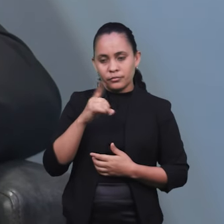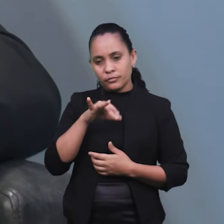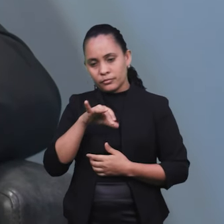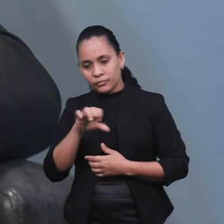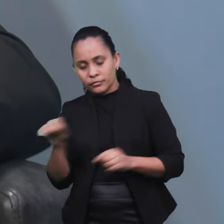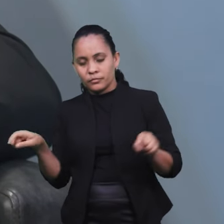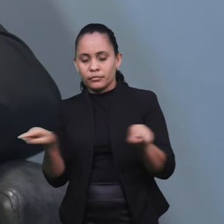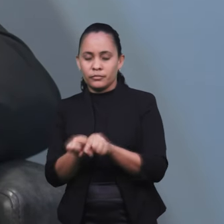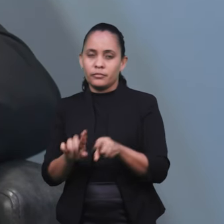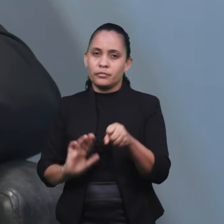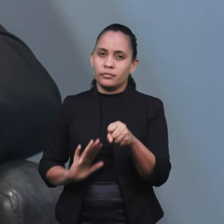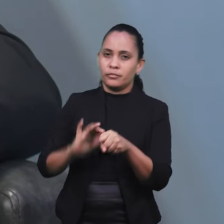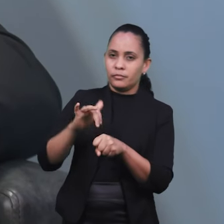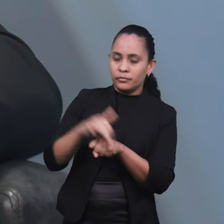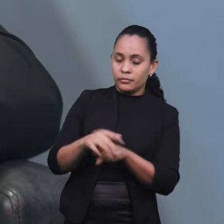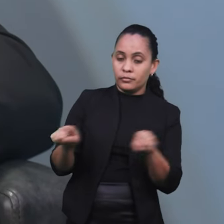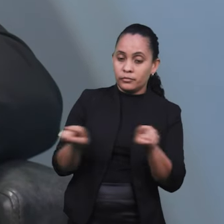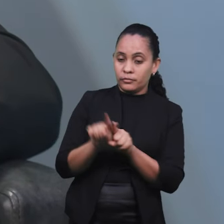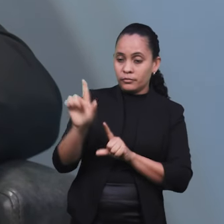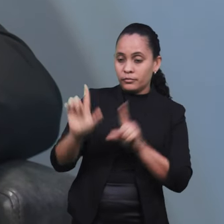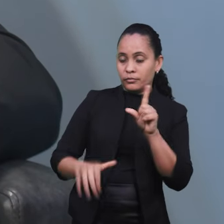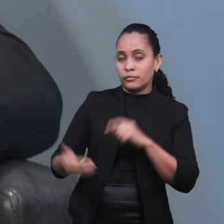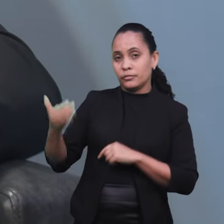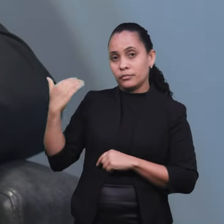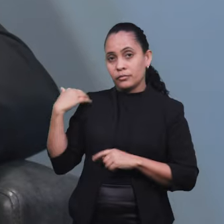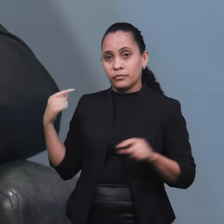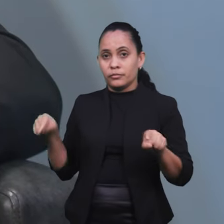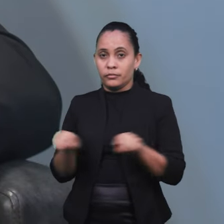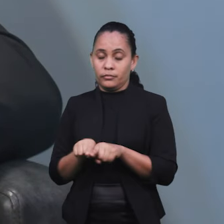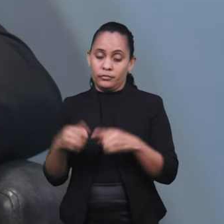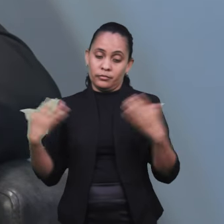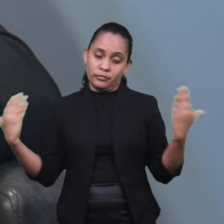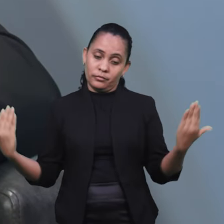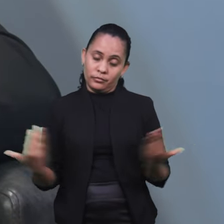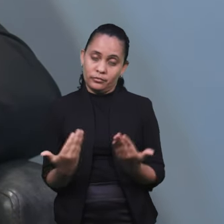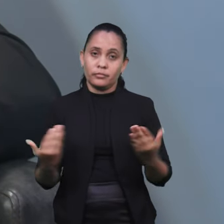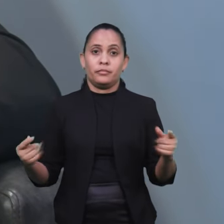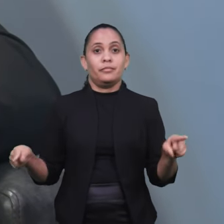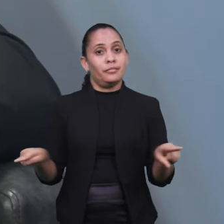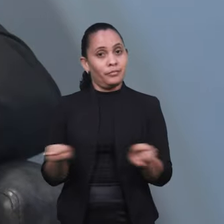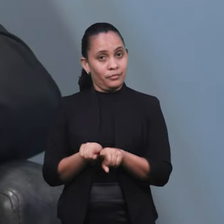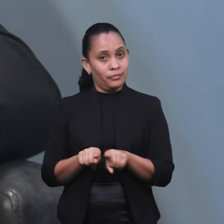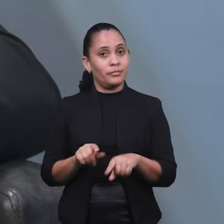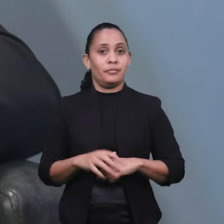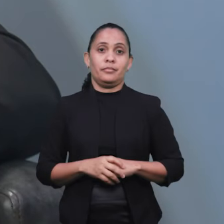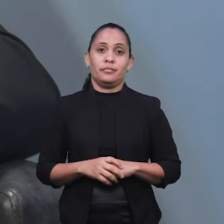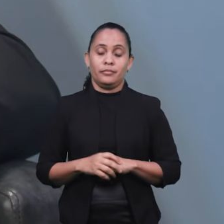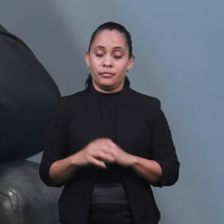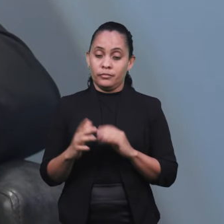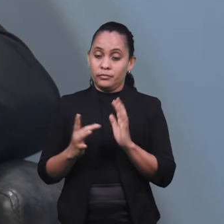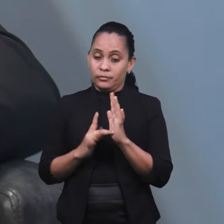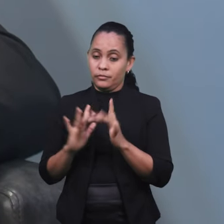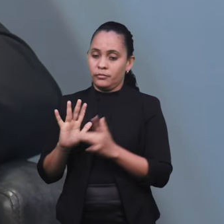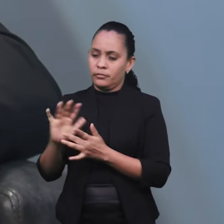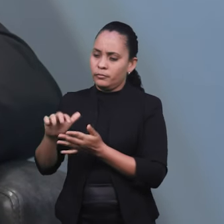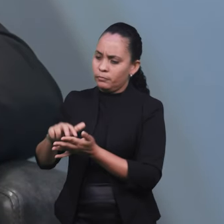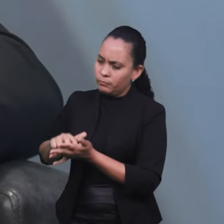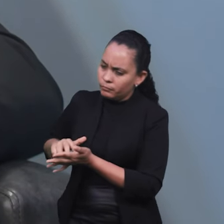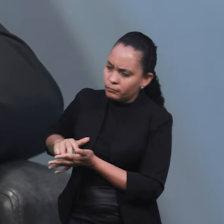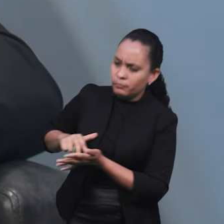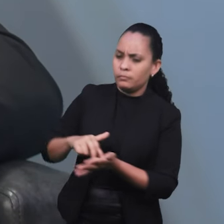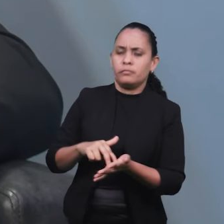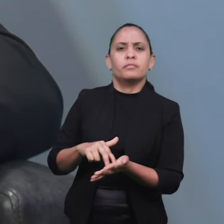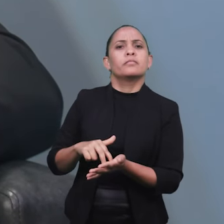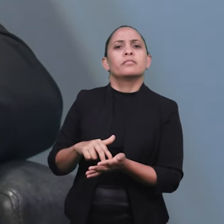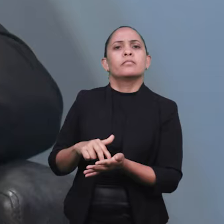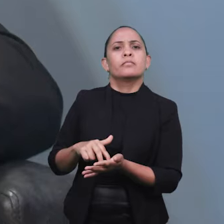noites, como foi mencionado tanto no programa anterior quanto neste programa, a firmeza de Jesus em